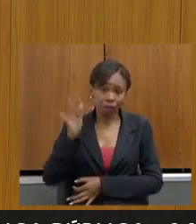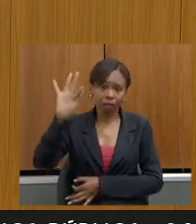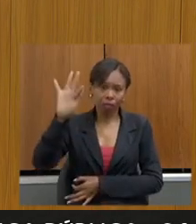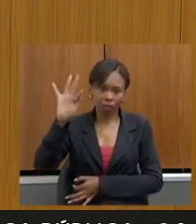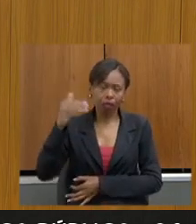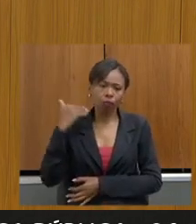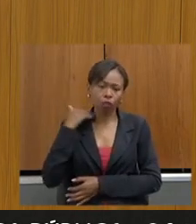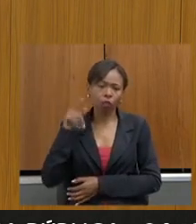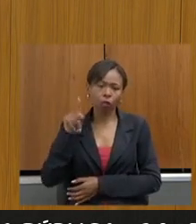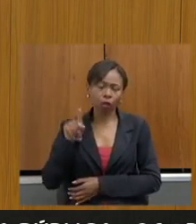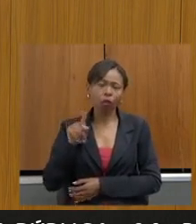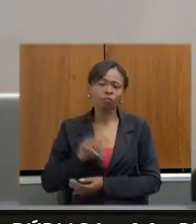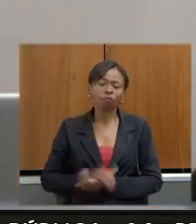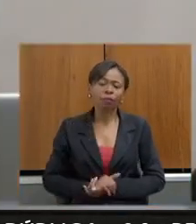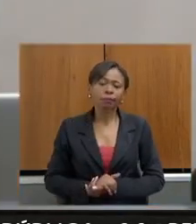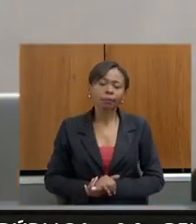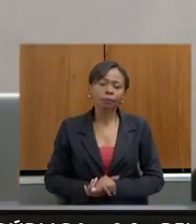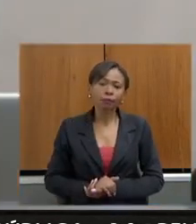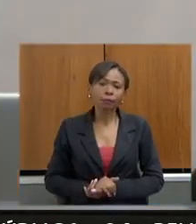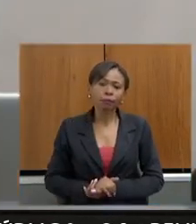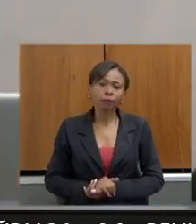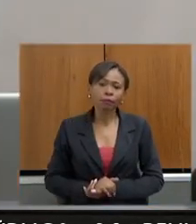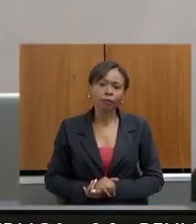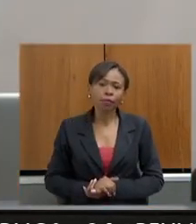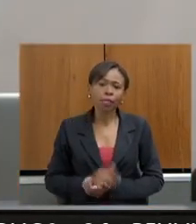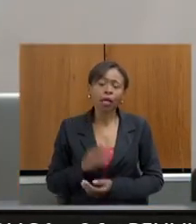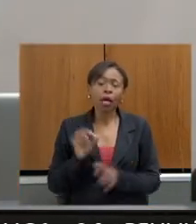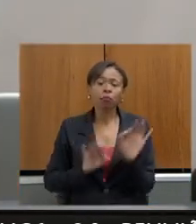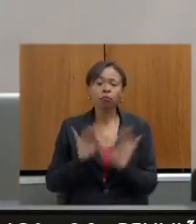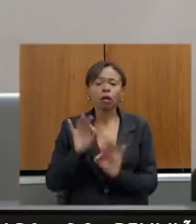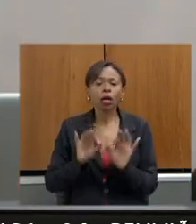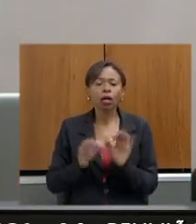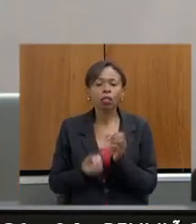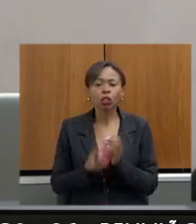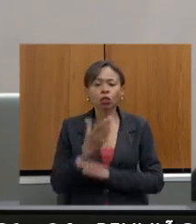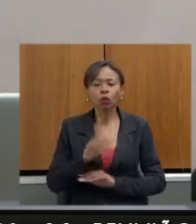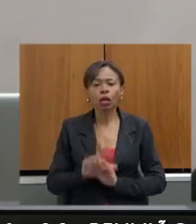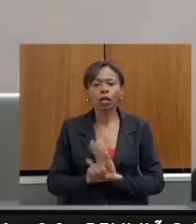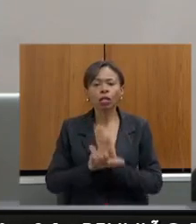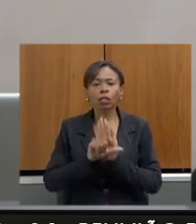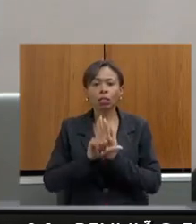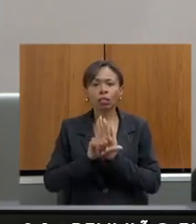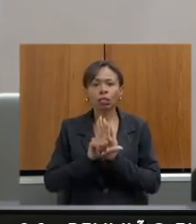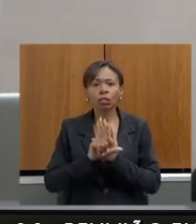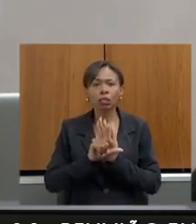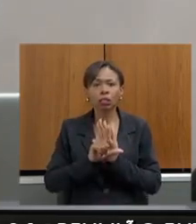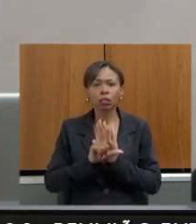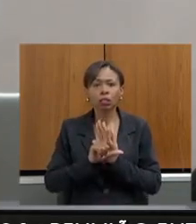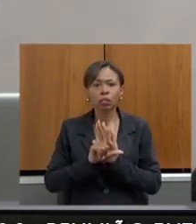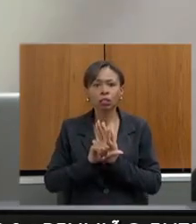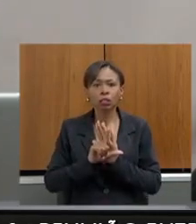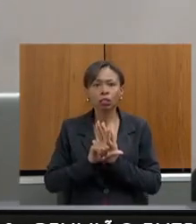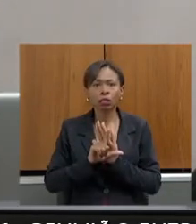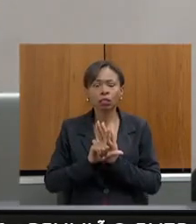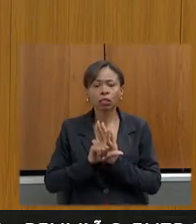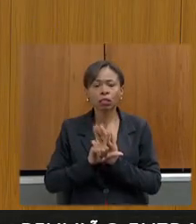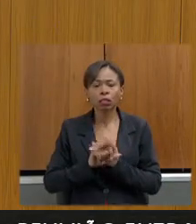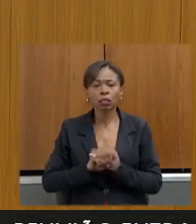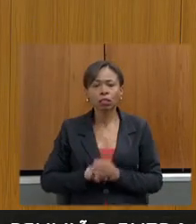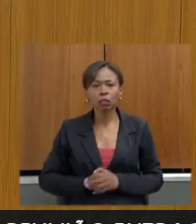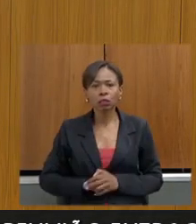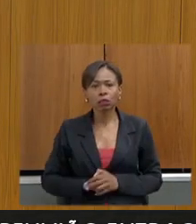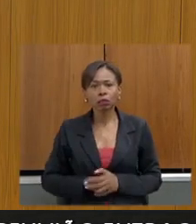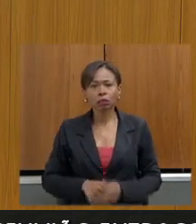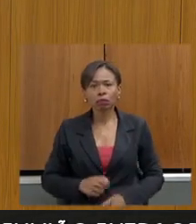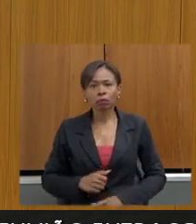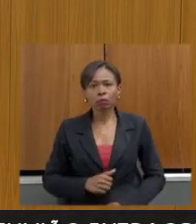né na edição da da lei é em cima